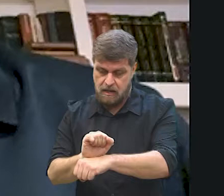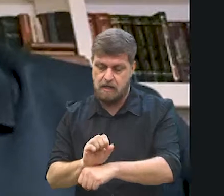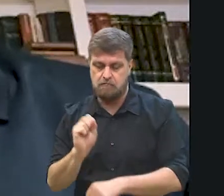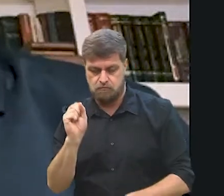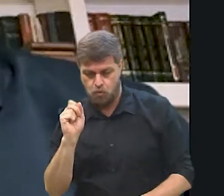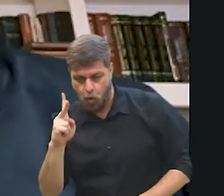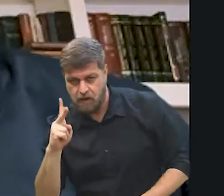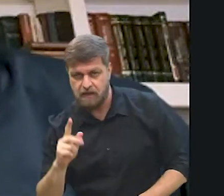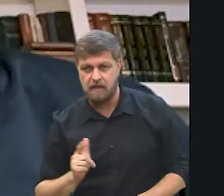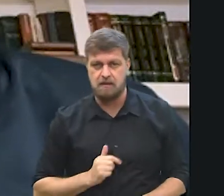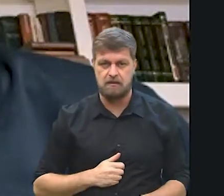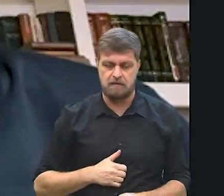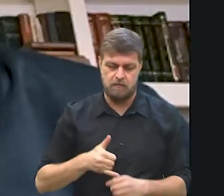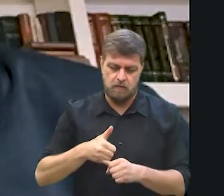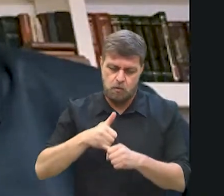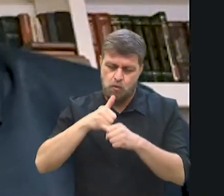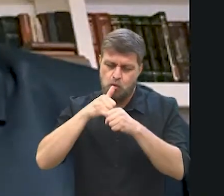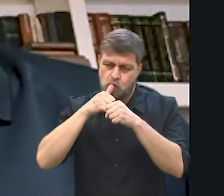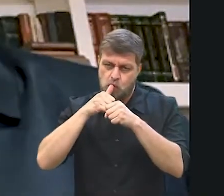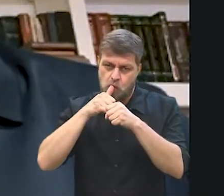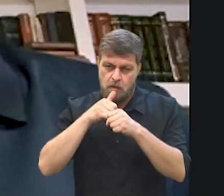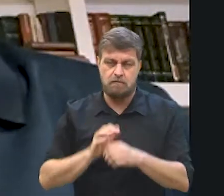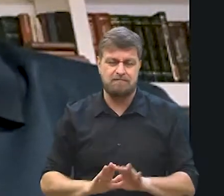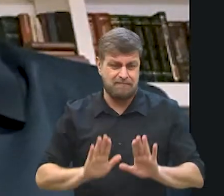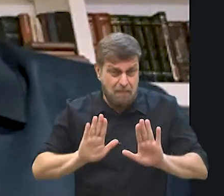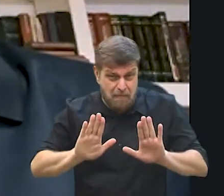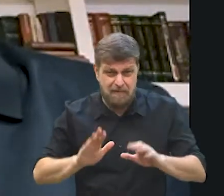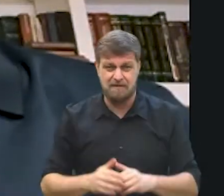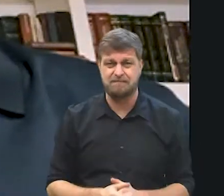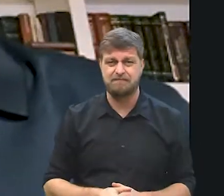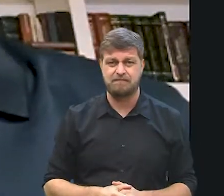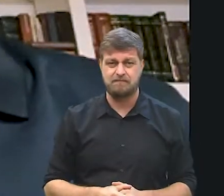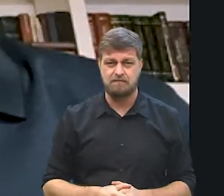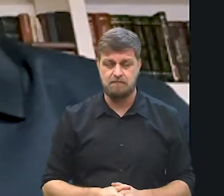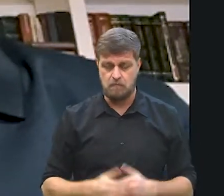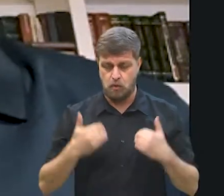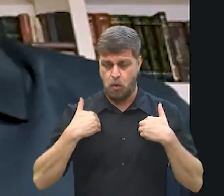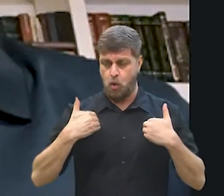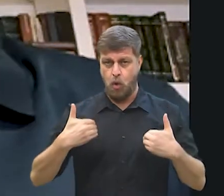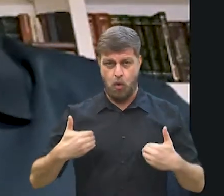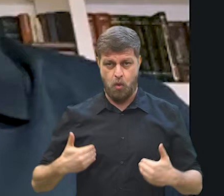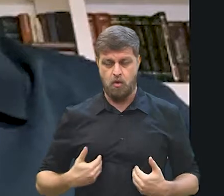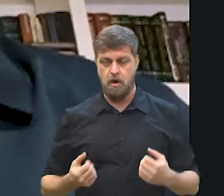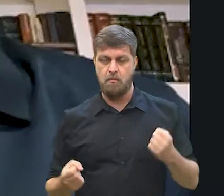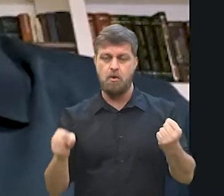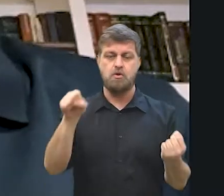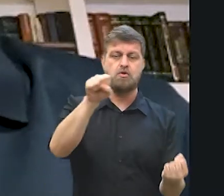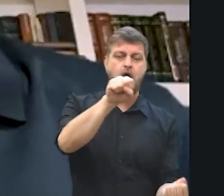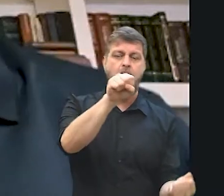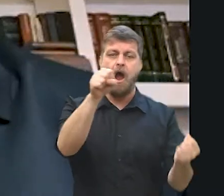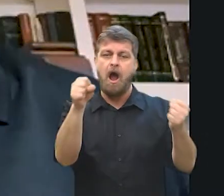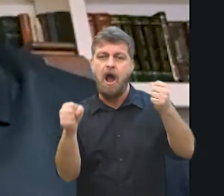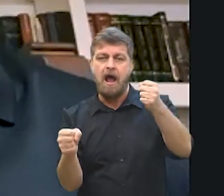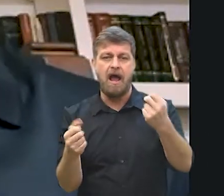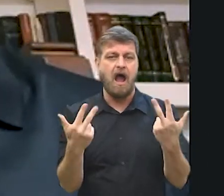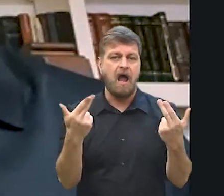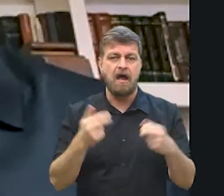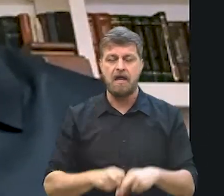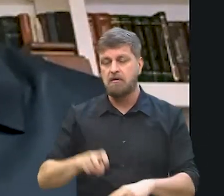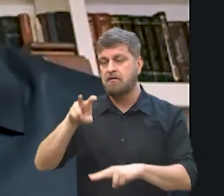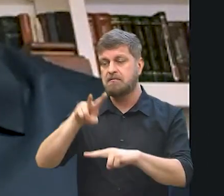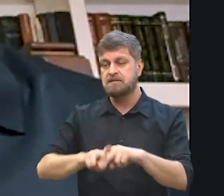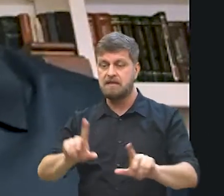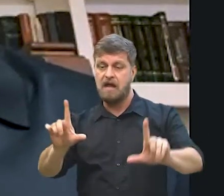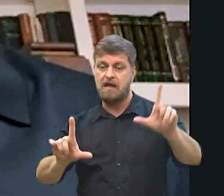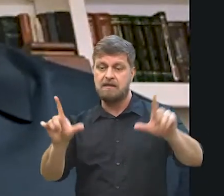urinar, tomar um pouco de um suco, alguma coisa. Mas o corpo, num carro macio, é como você ficar assistindo